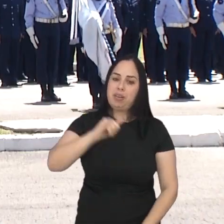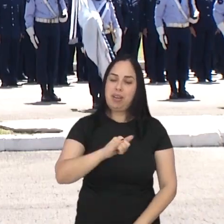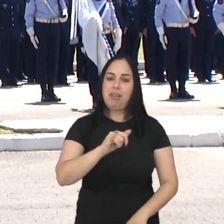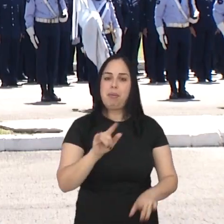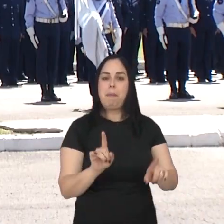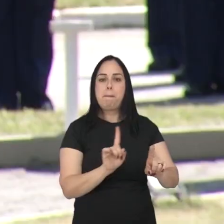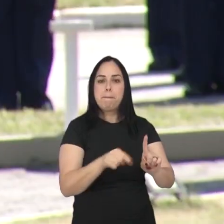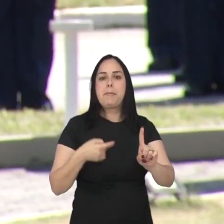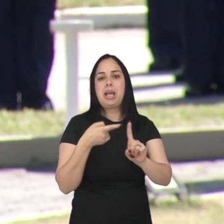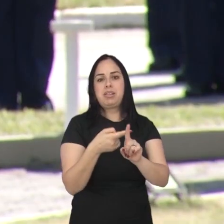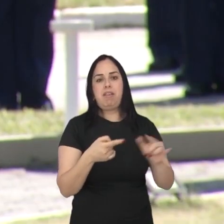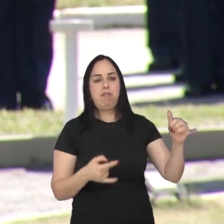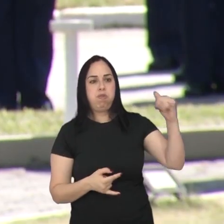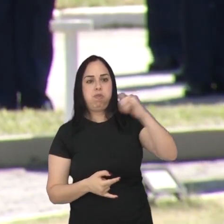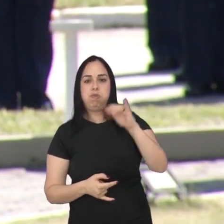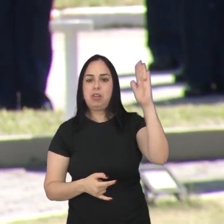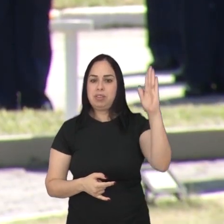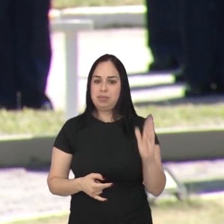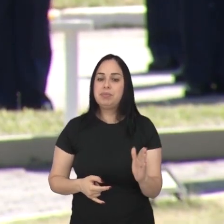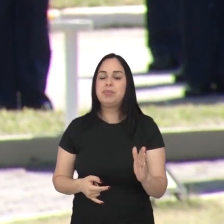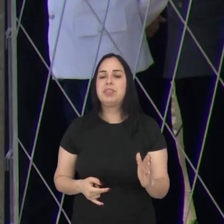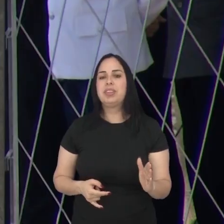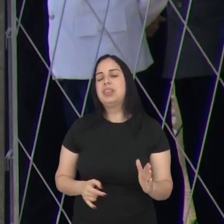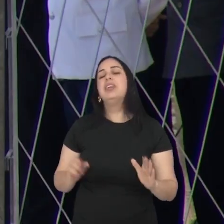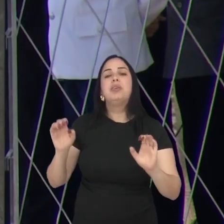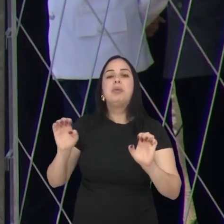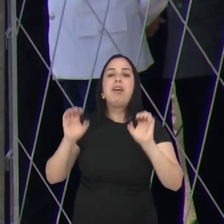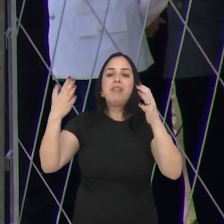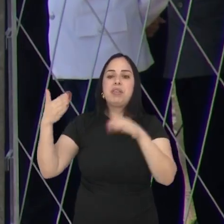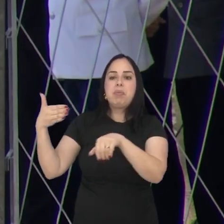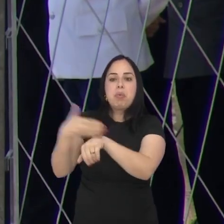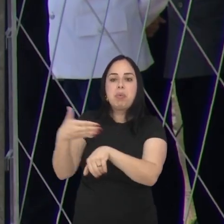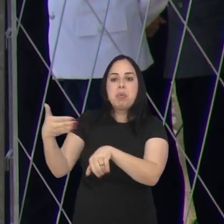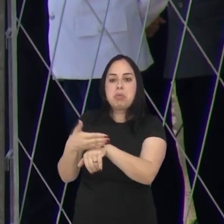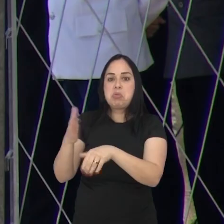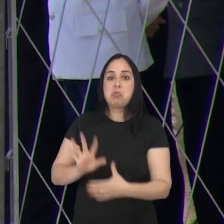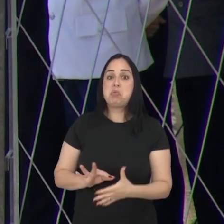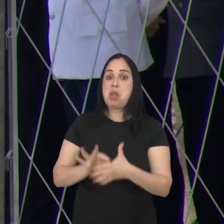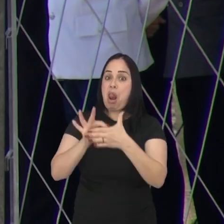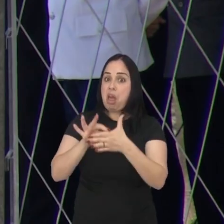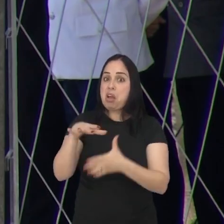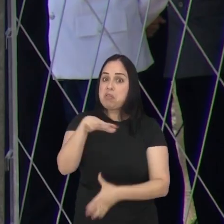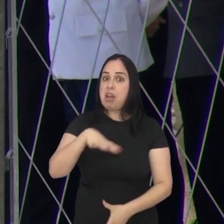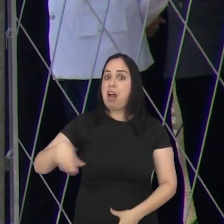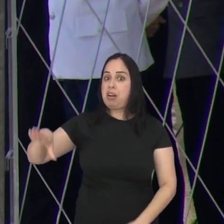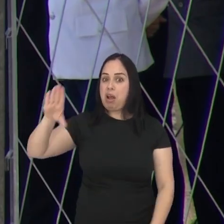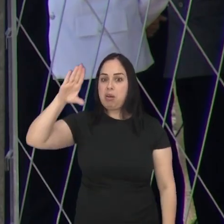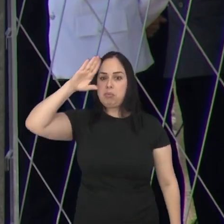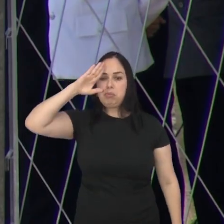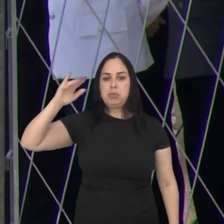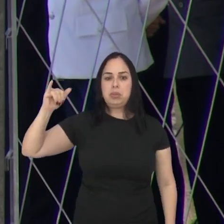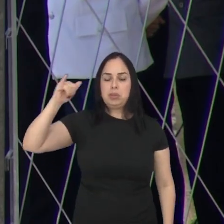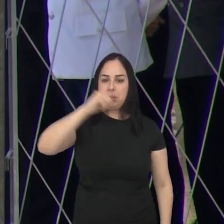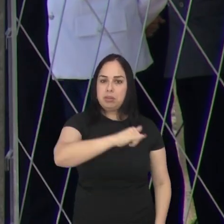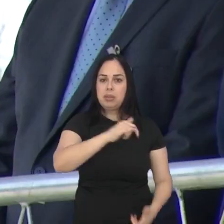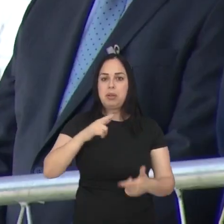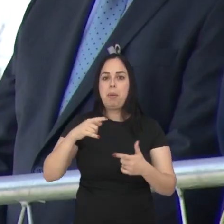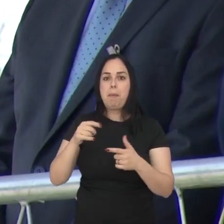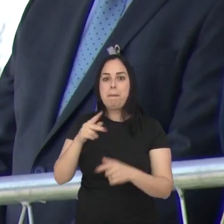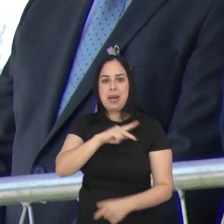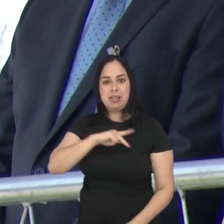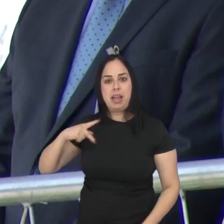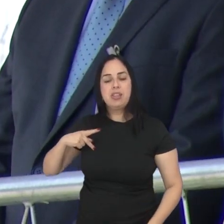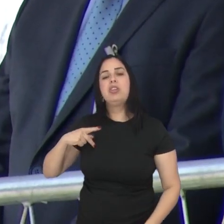do Aviador e da Força Aérea Brasileira. A cerimônia contou com a participação de autoridades da aeronáutica,